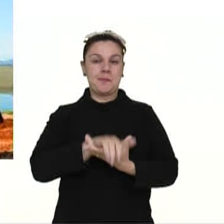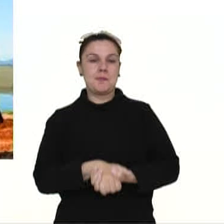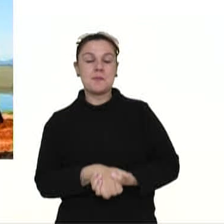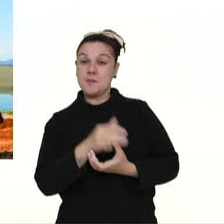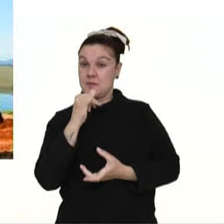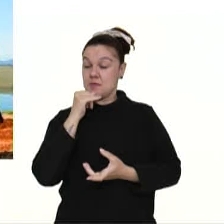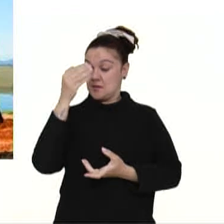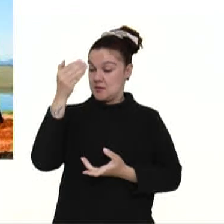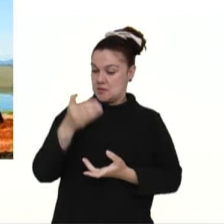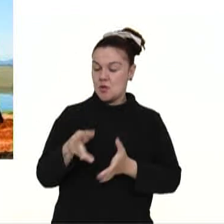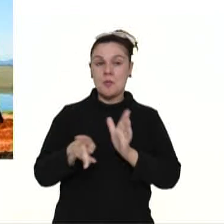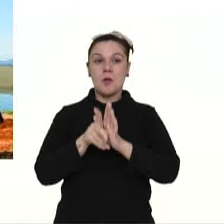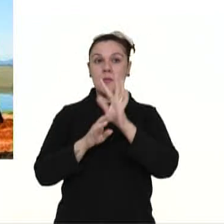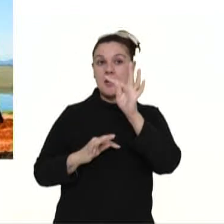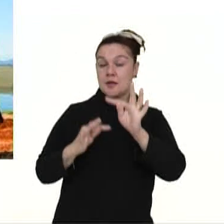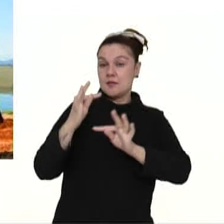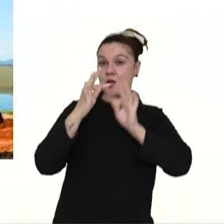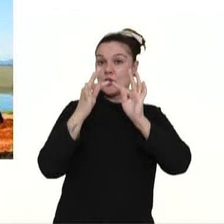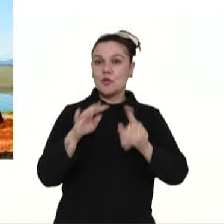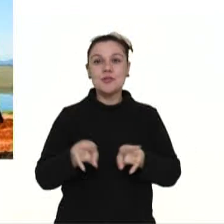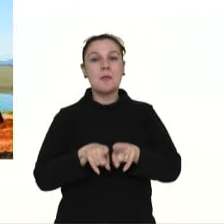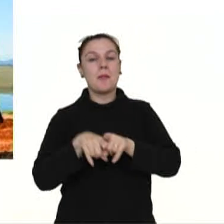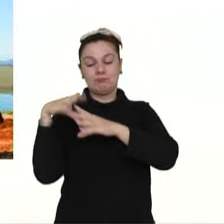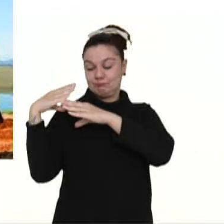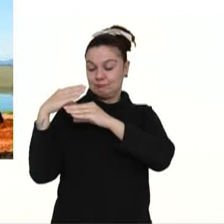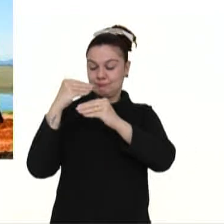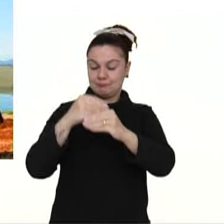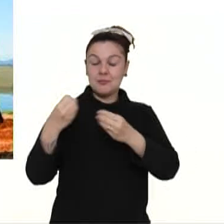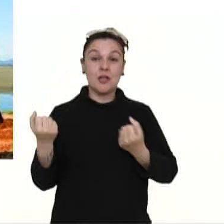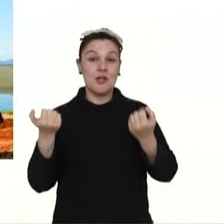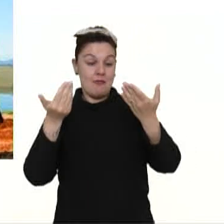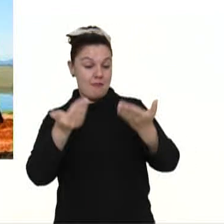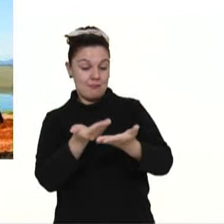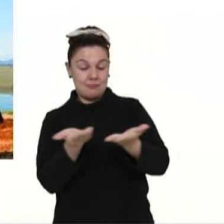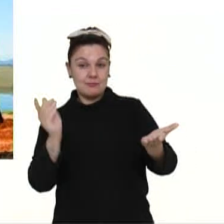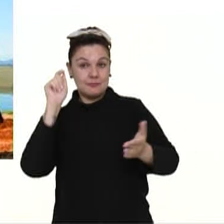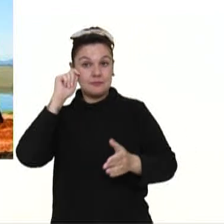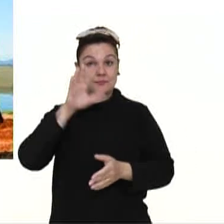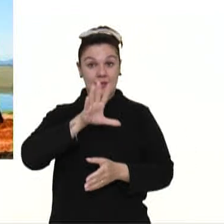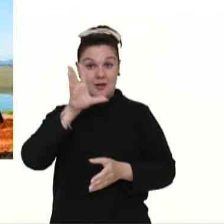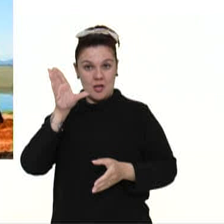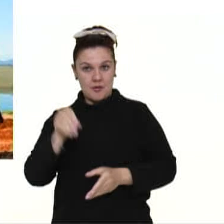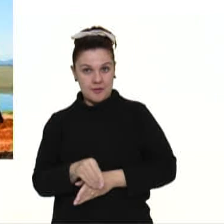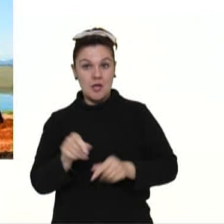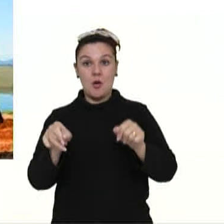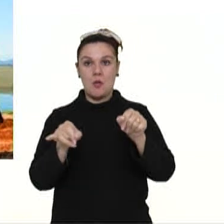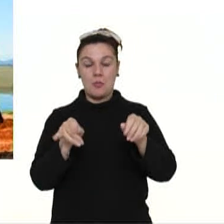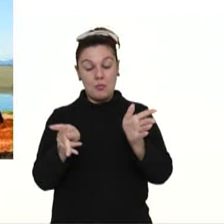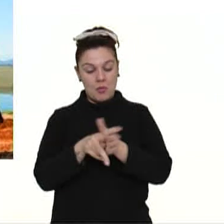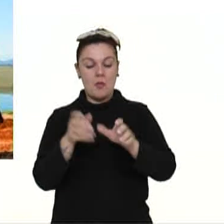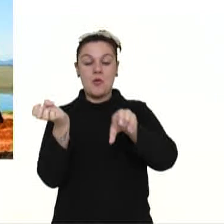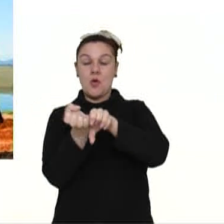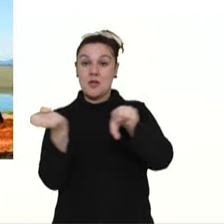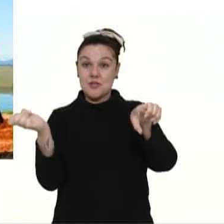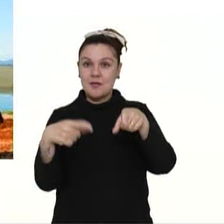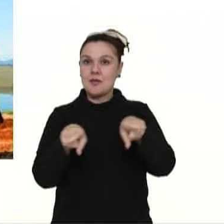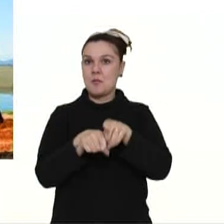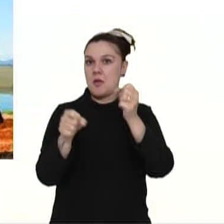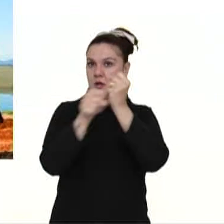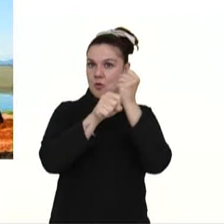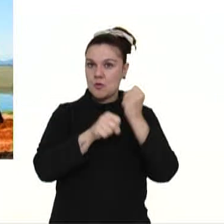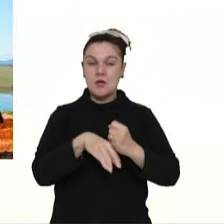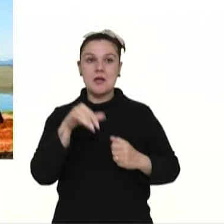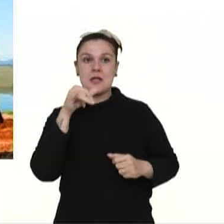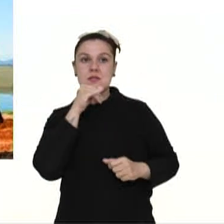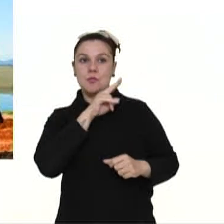Um exemplo são as tecnologias e conhecimentos trazidos por africanos. Na engenharia e na construção, temos várias técnicas, como